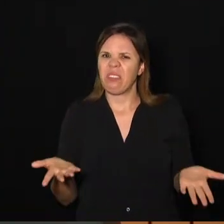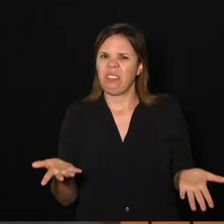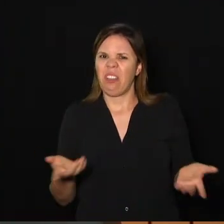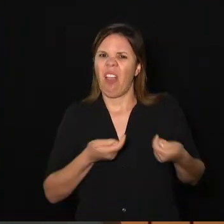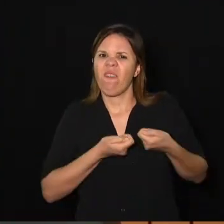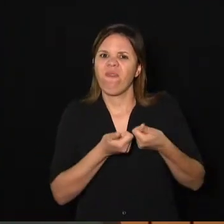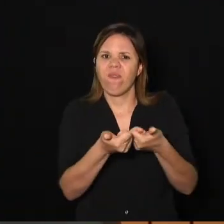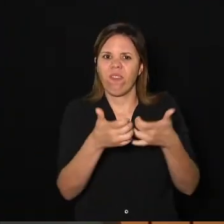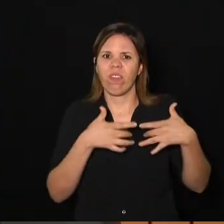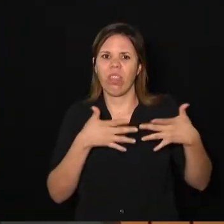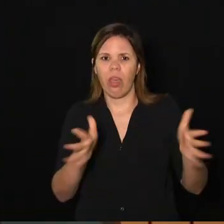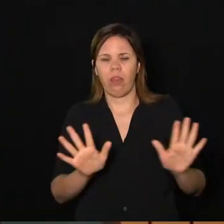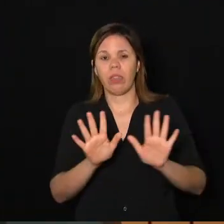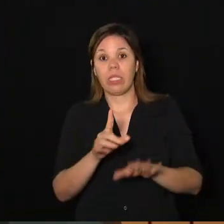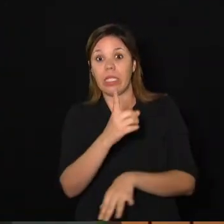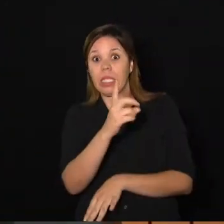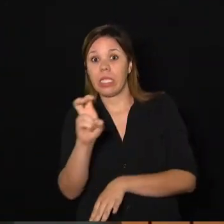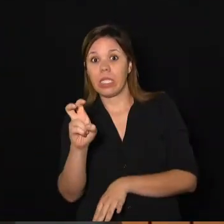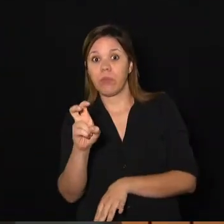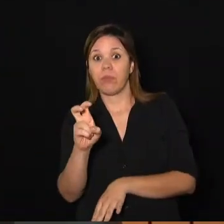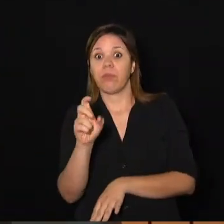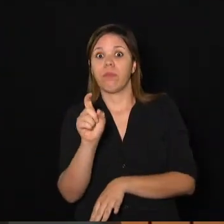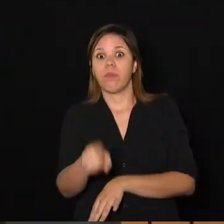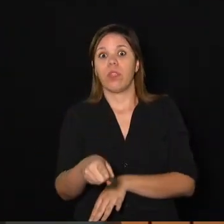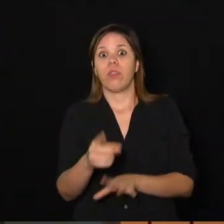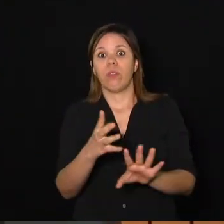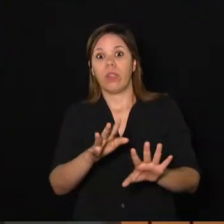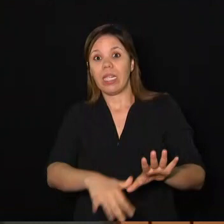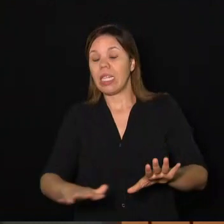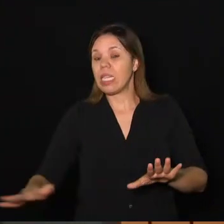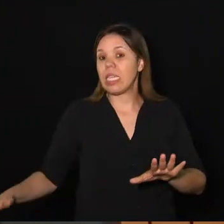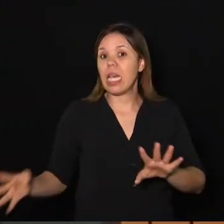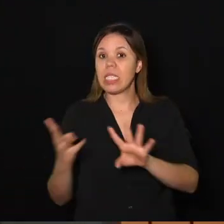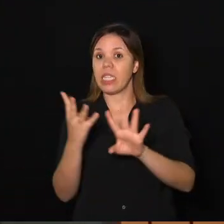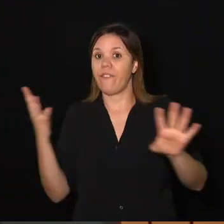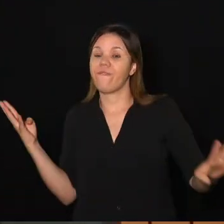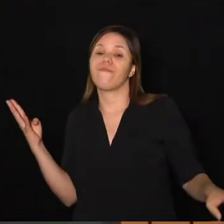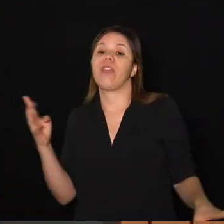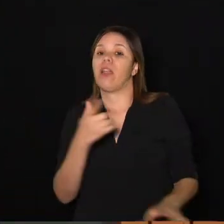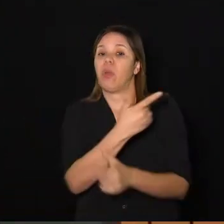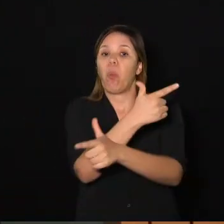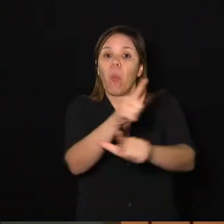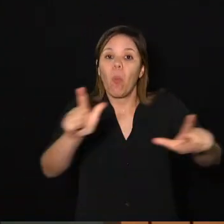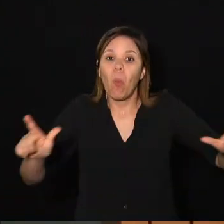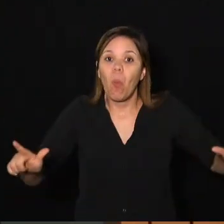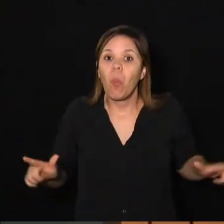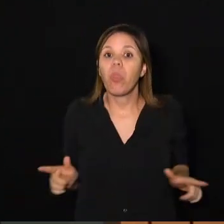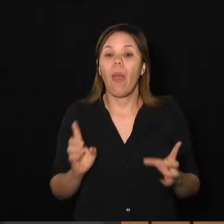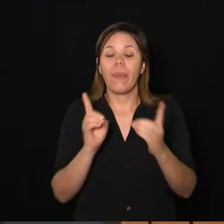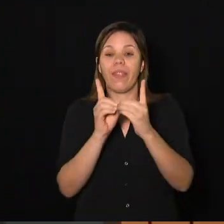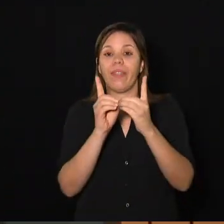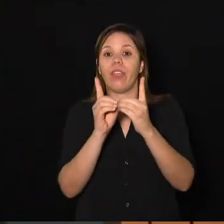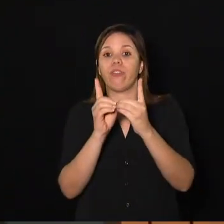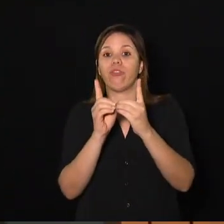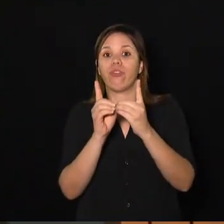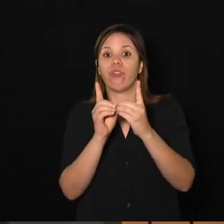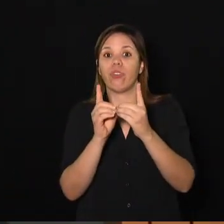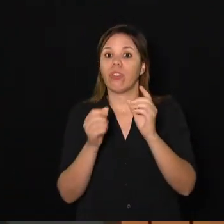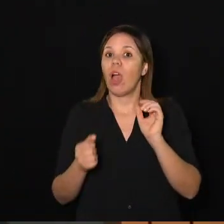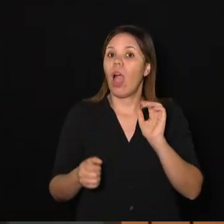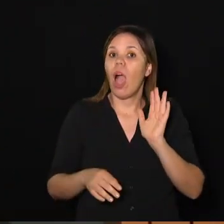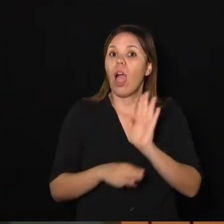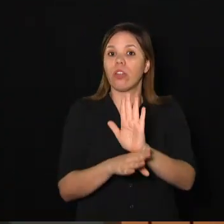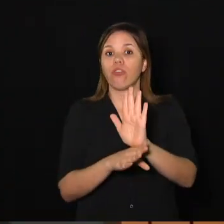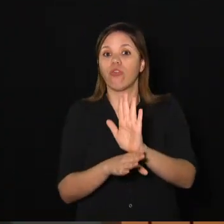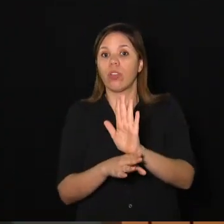atendemos 2.500 crianças da fila do SUS a gente viu que a metade não tinha nada estava lá para ser atendida mesmo e ajudamos com a